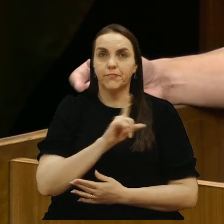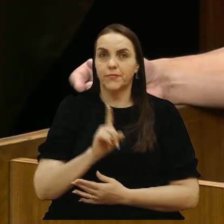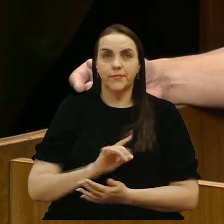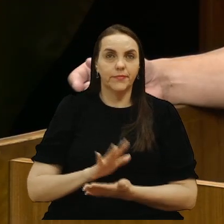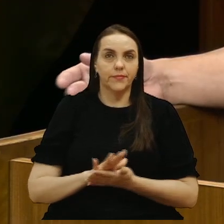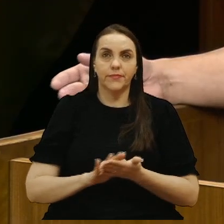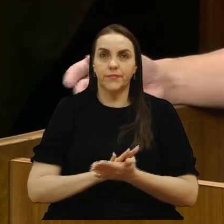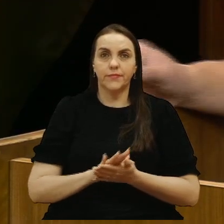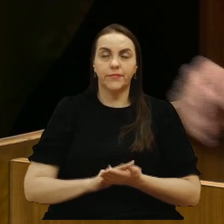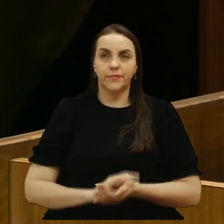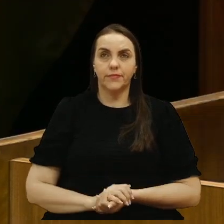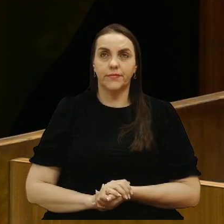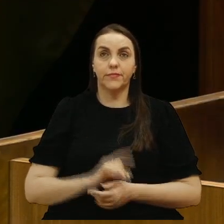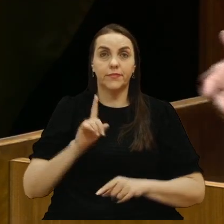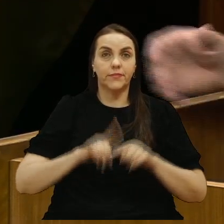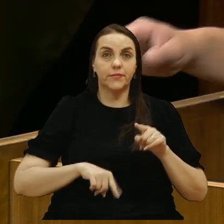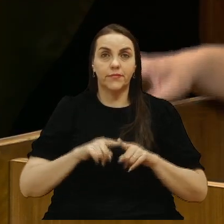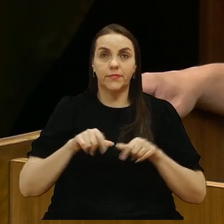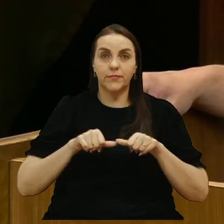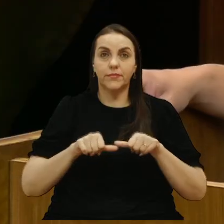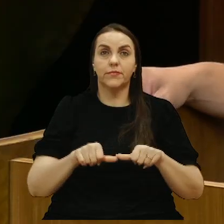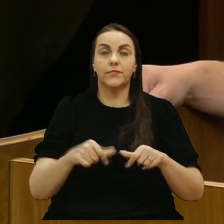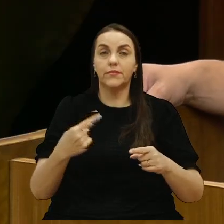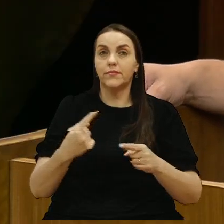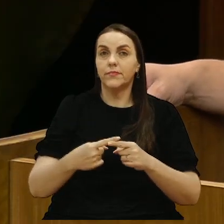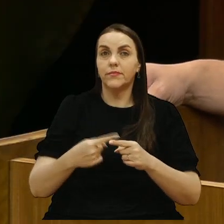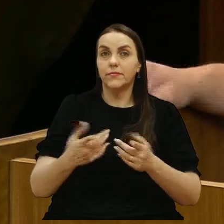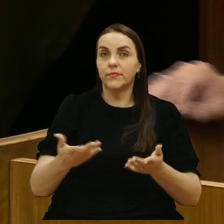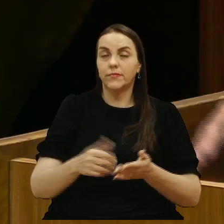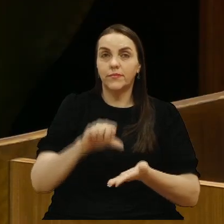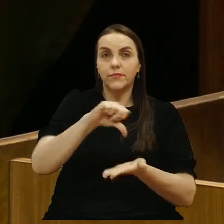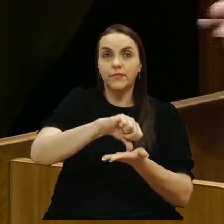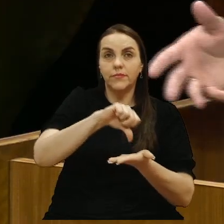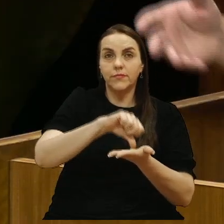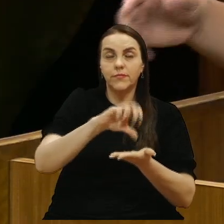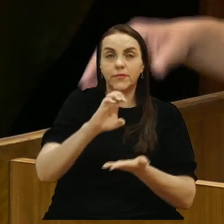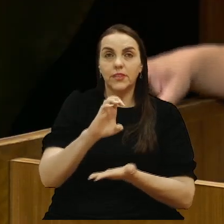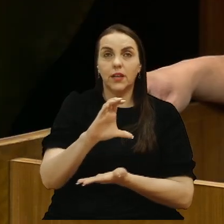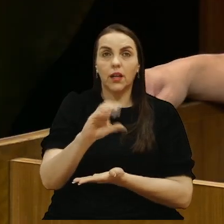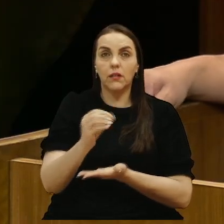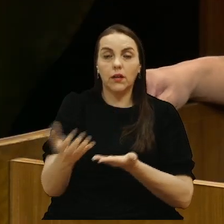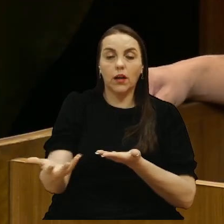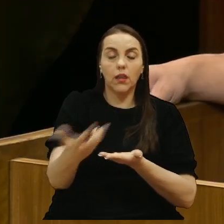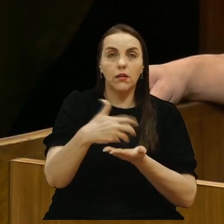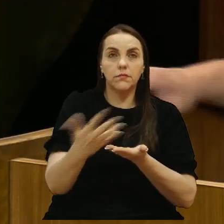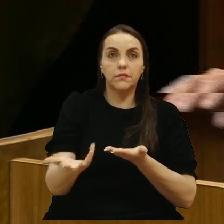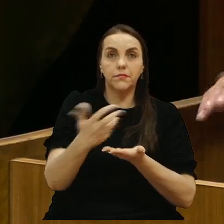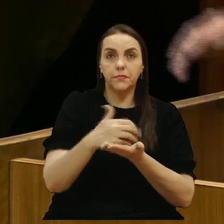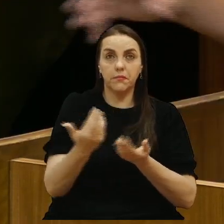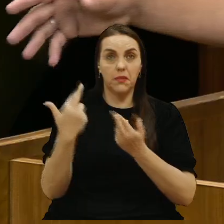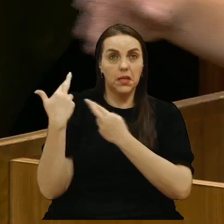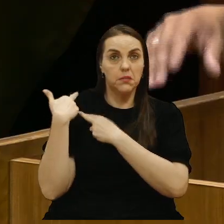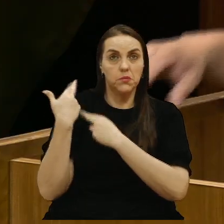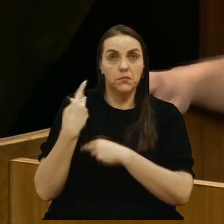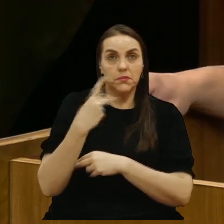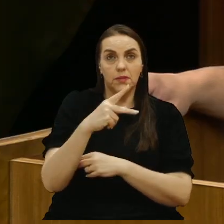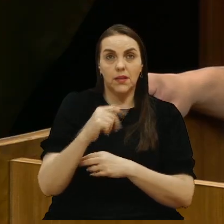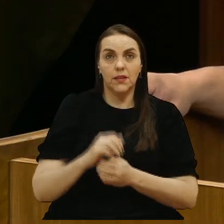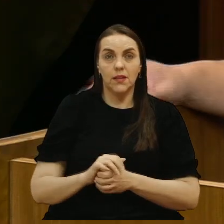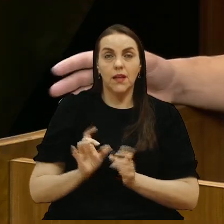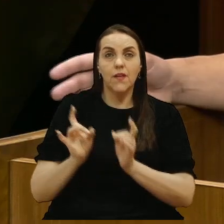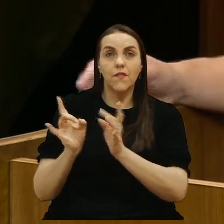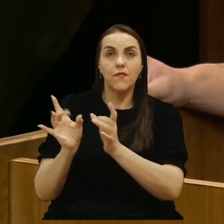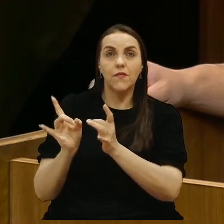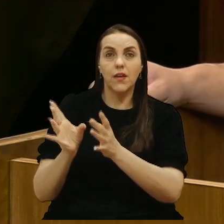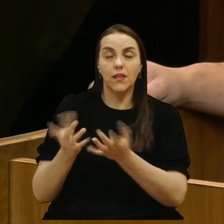aquilo. Os mercados, por que os mercados não têm ecopontos? Por que os mercados não são responsabilizados pelo material que eles estão